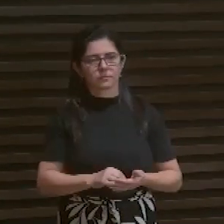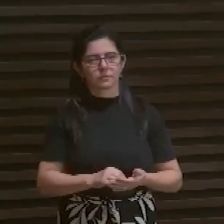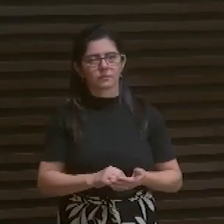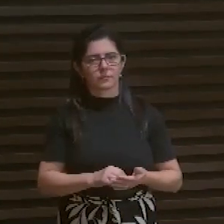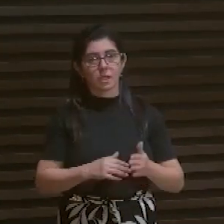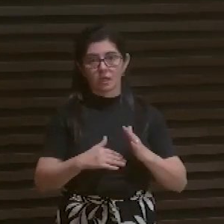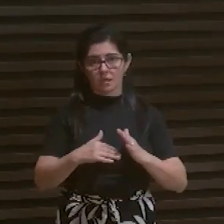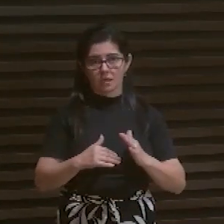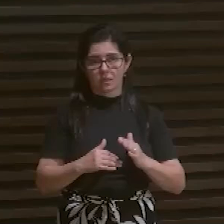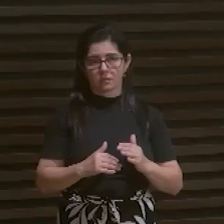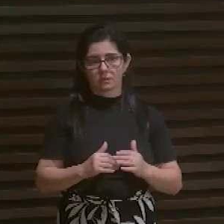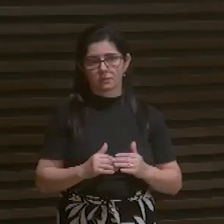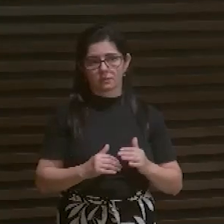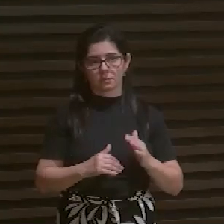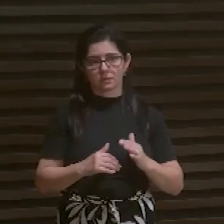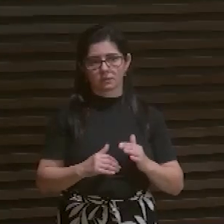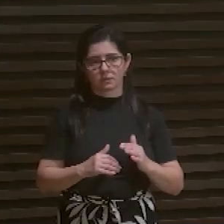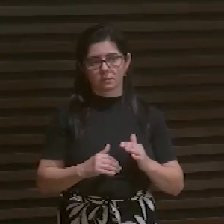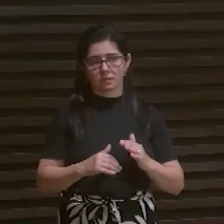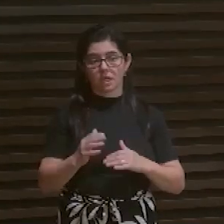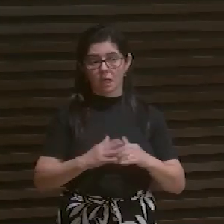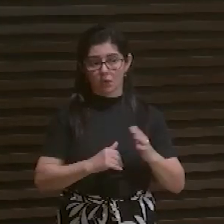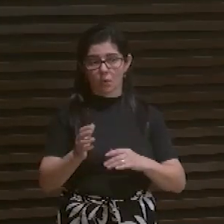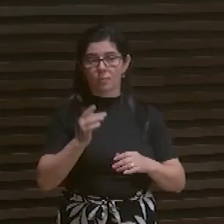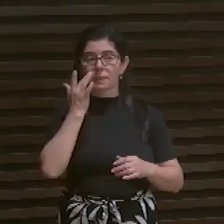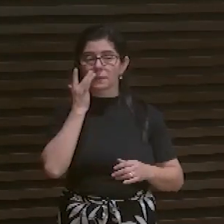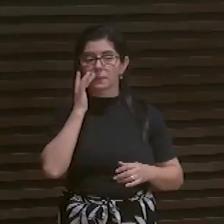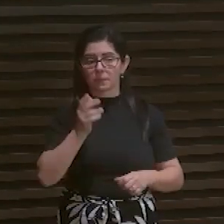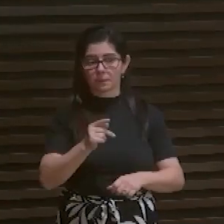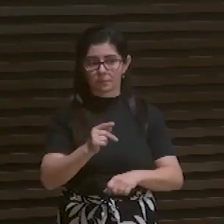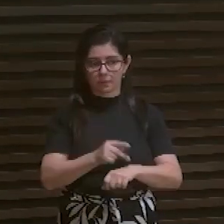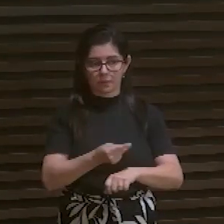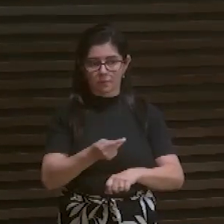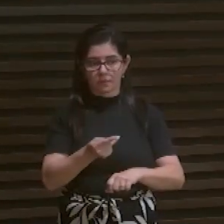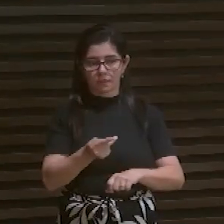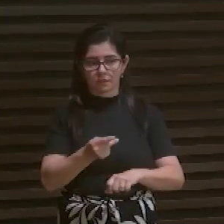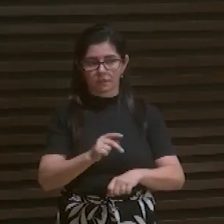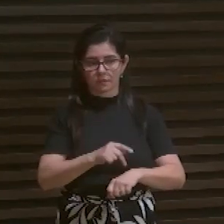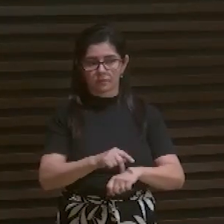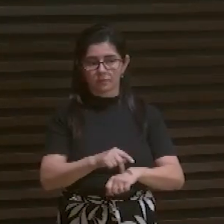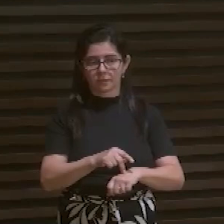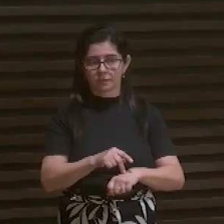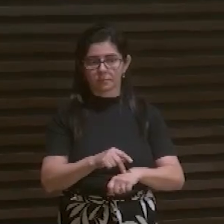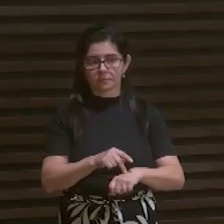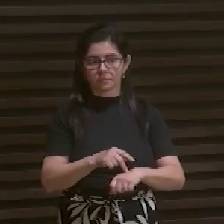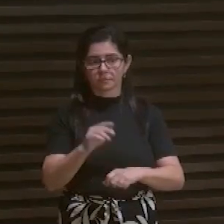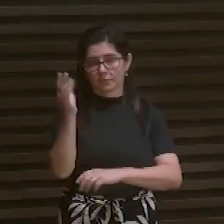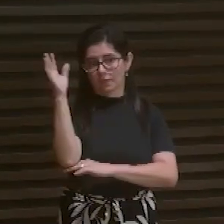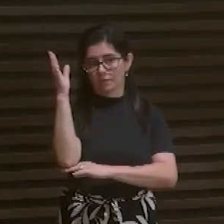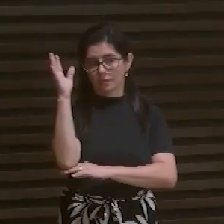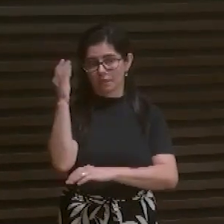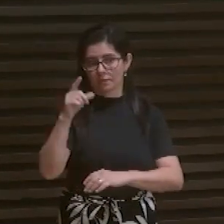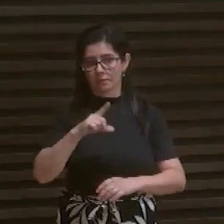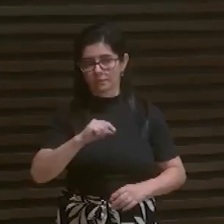a obra ela é de ouro, prata, pedras preciosas, madeira, feno ou palha, isso quer dizer que as minhas obras podem